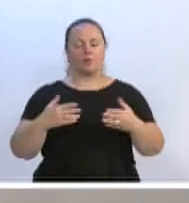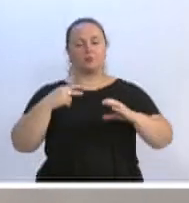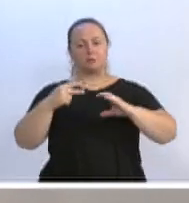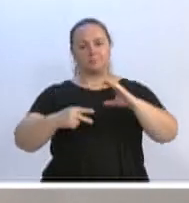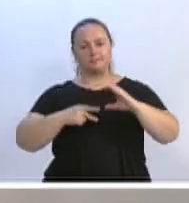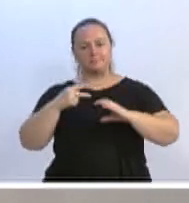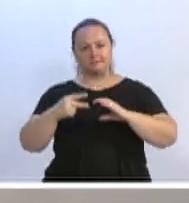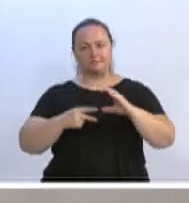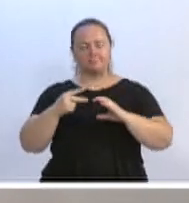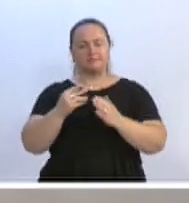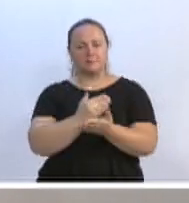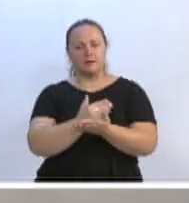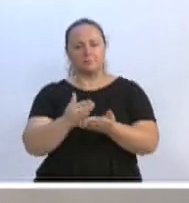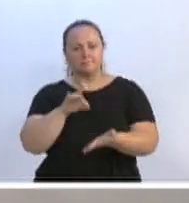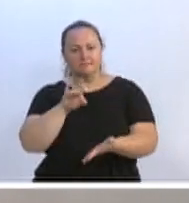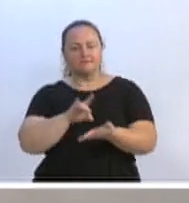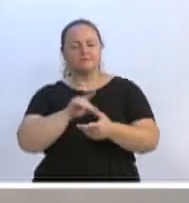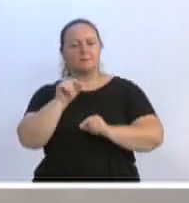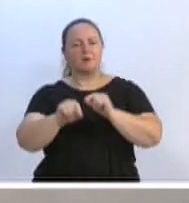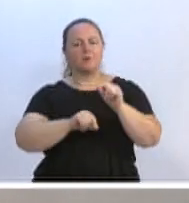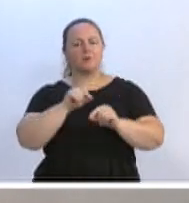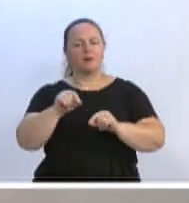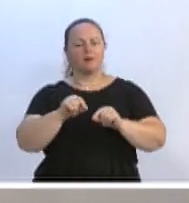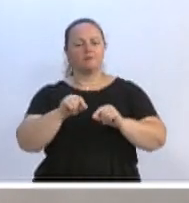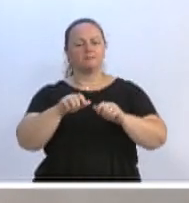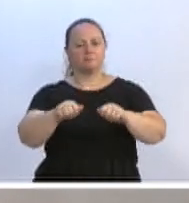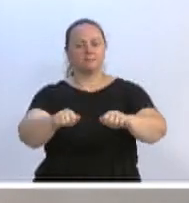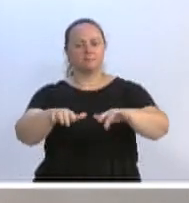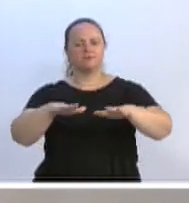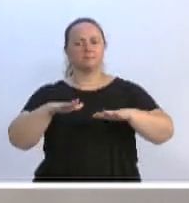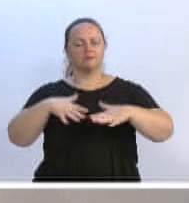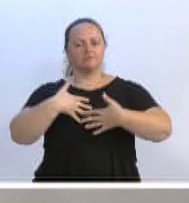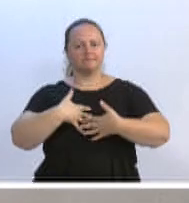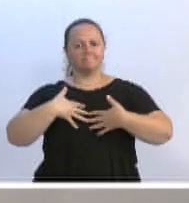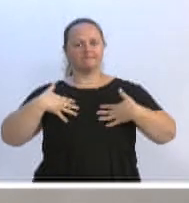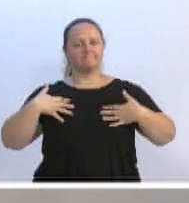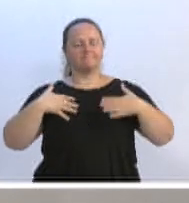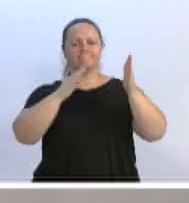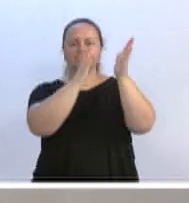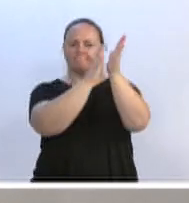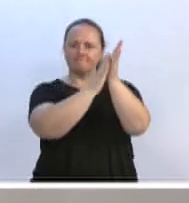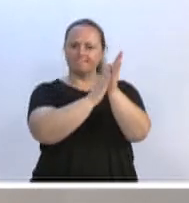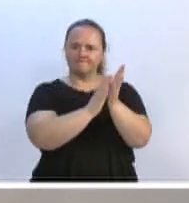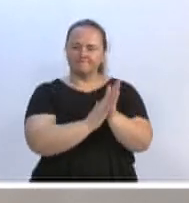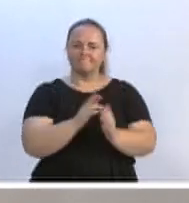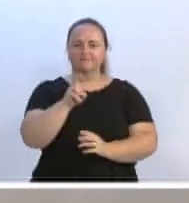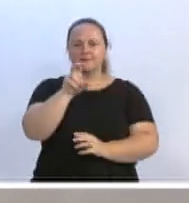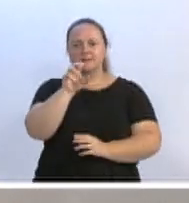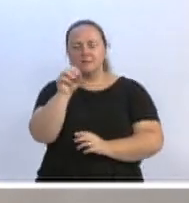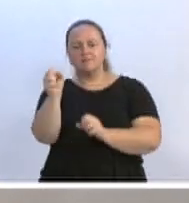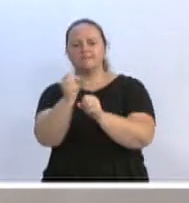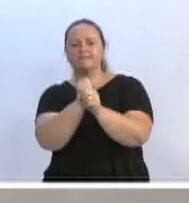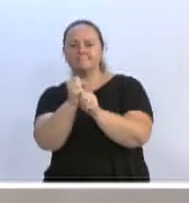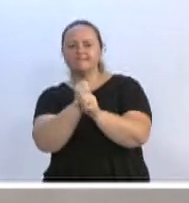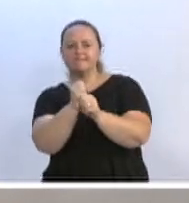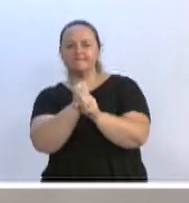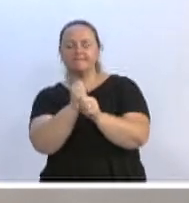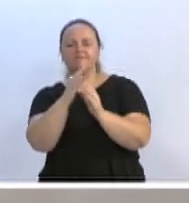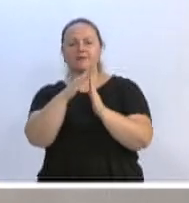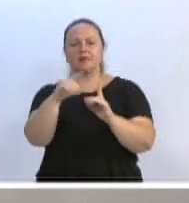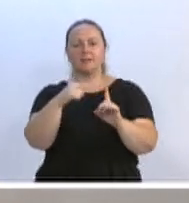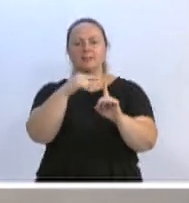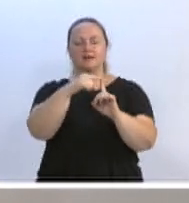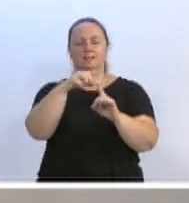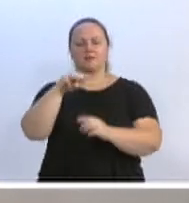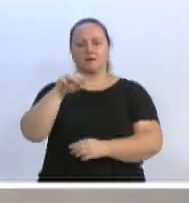Blumenau inicia a sessão solene em homenagem aos 50 anos de Ministério da Igreja Cristã